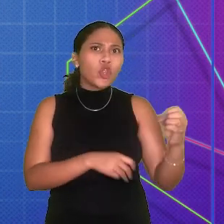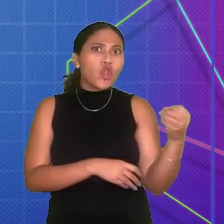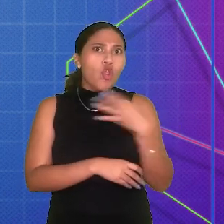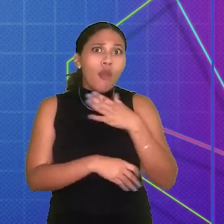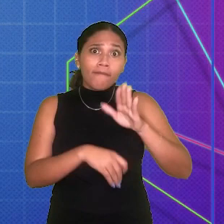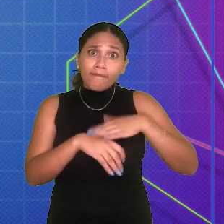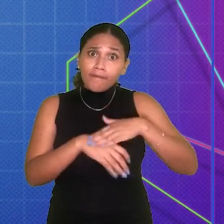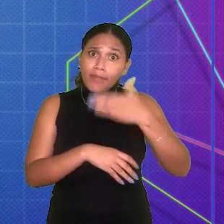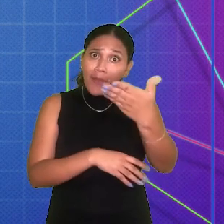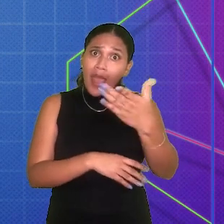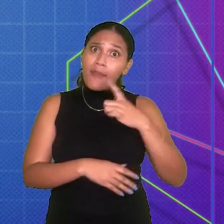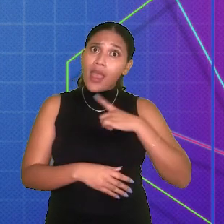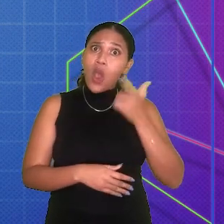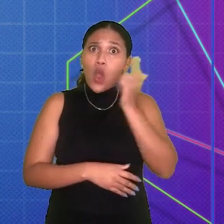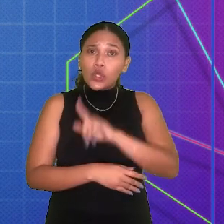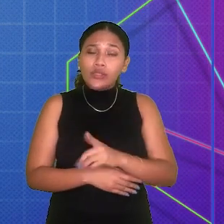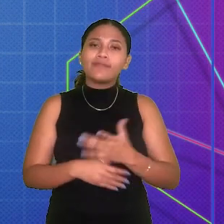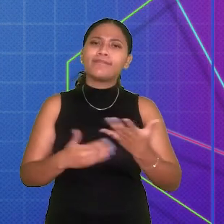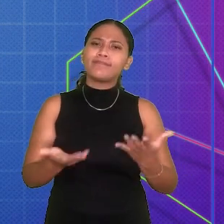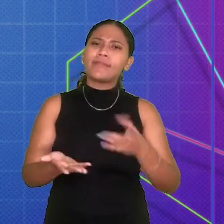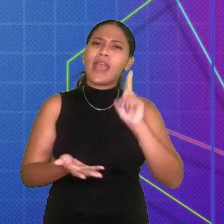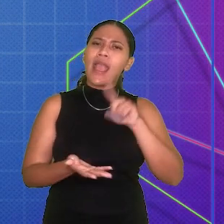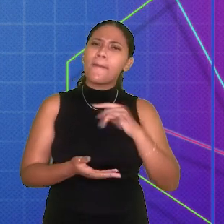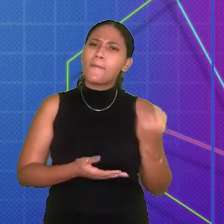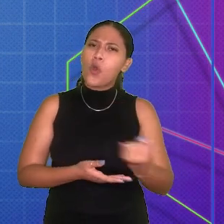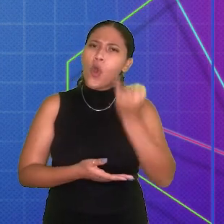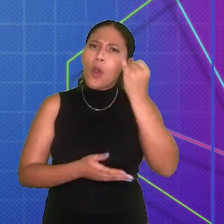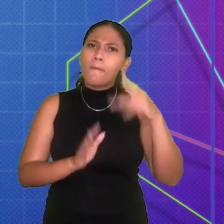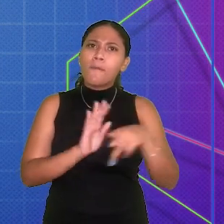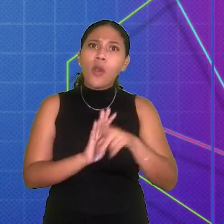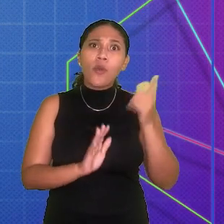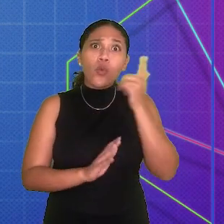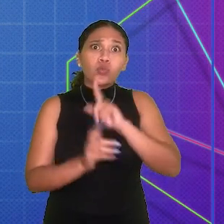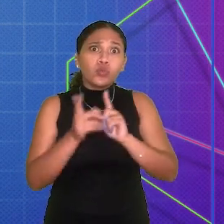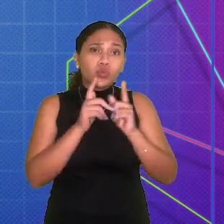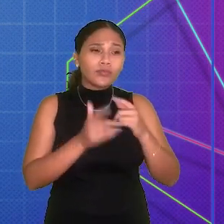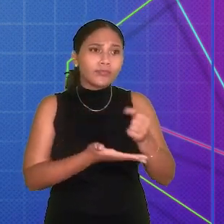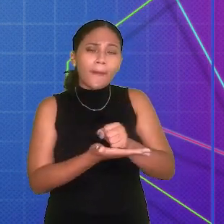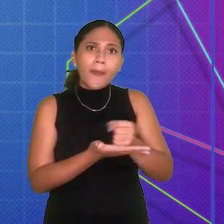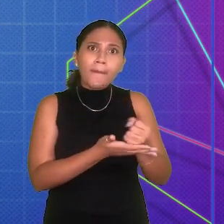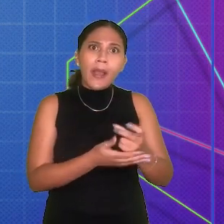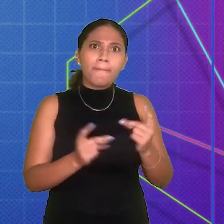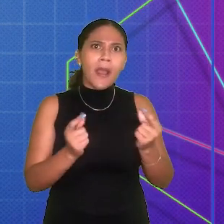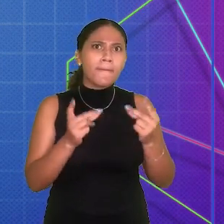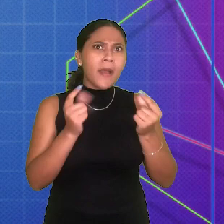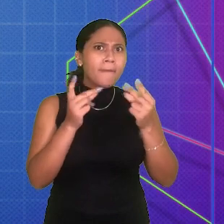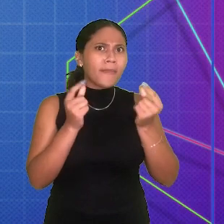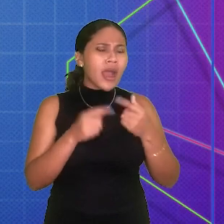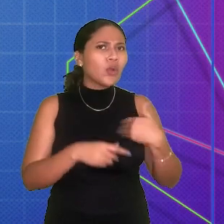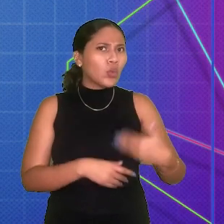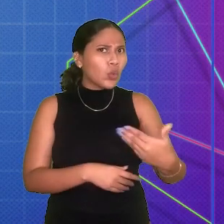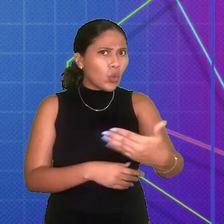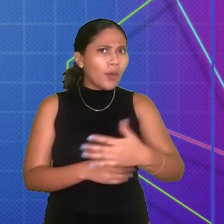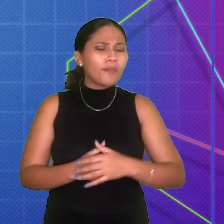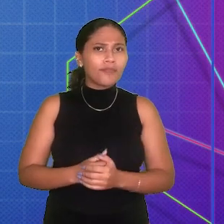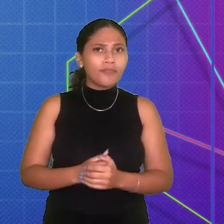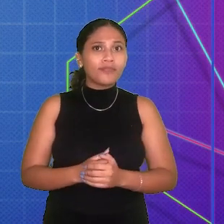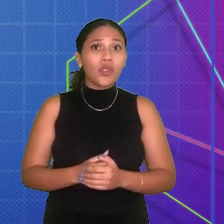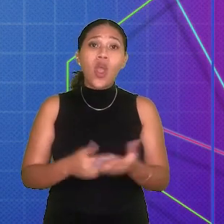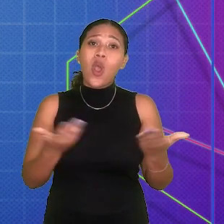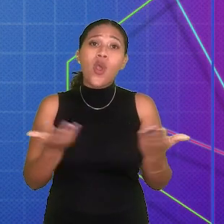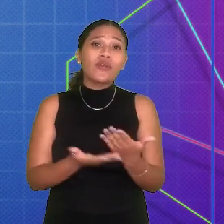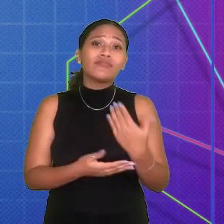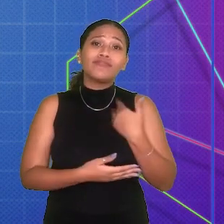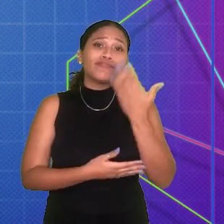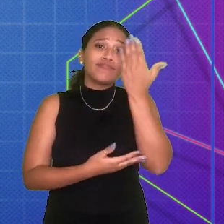você mesmo no jogo. E isso é muito importante para manter esses games relevantes por muito tempo. Hoje, já não podemos mais